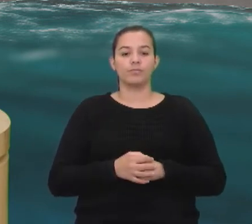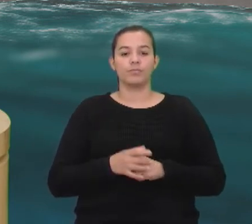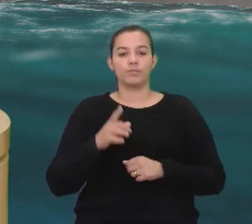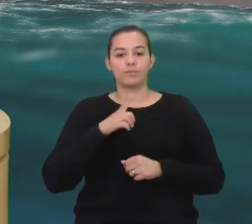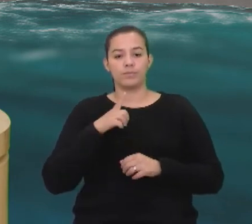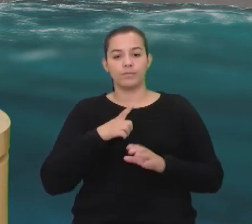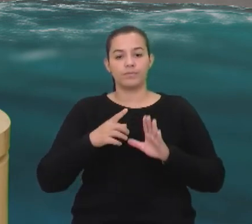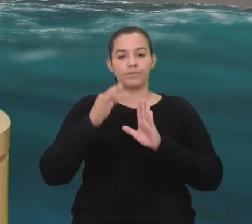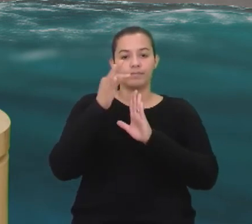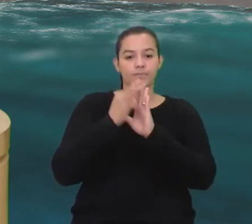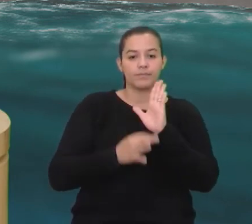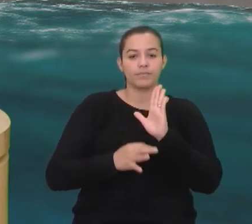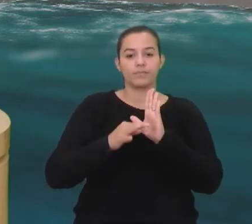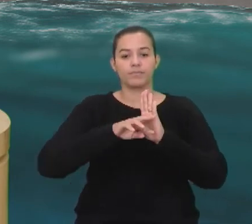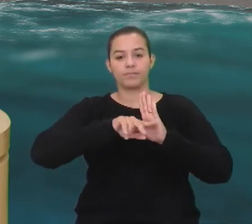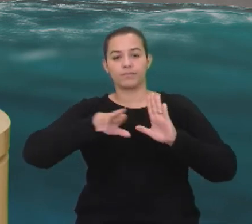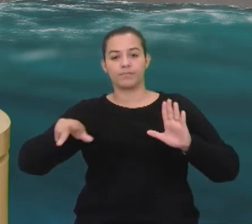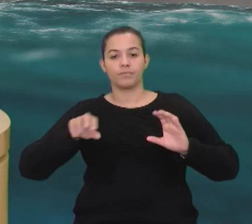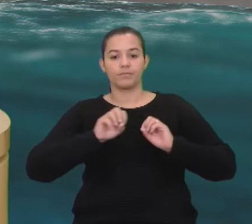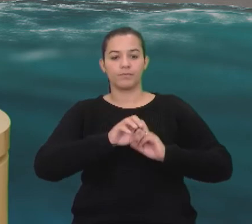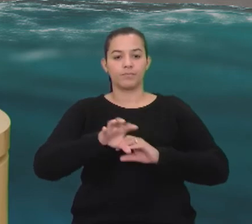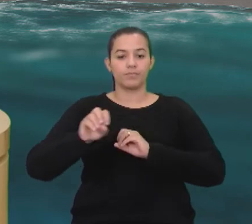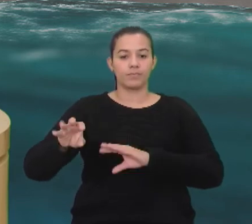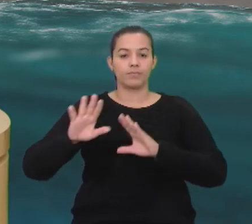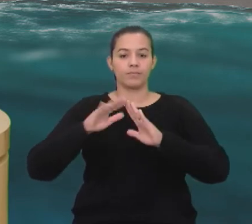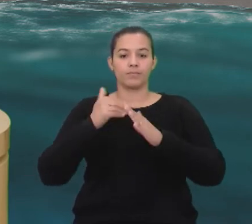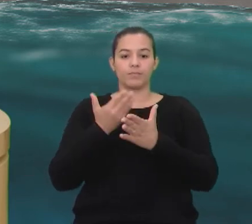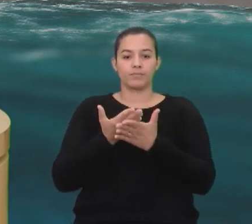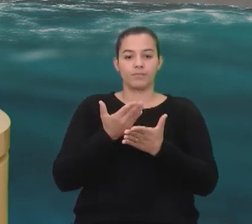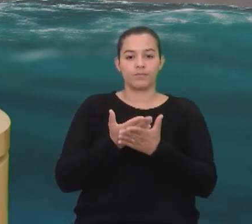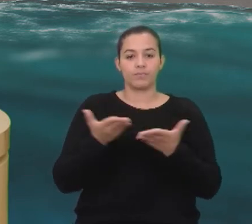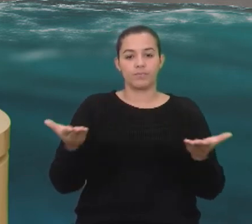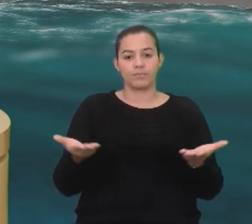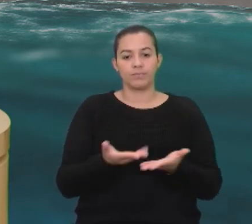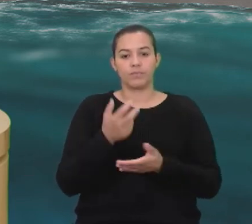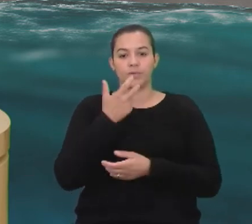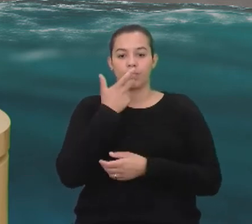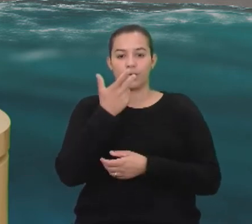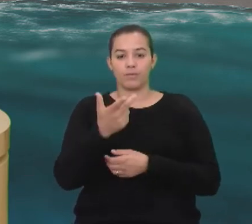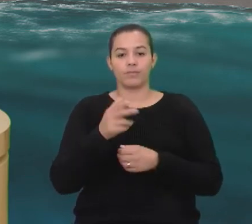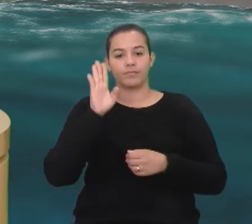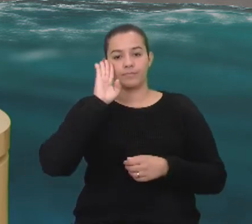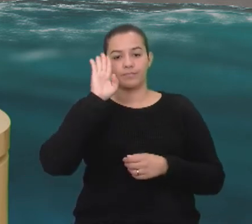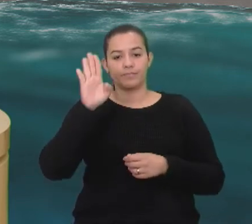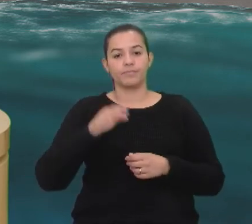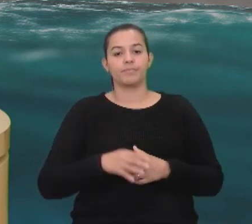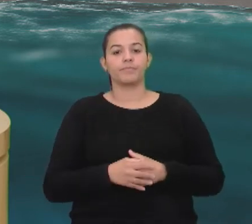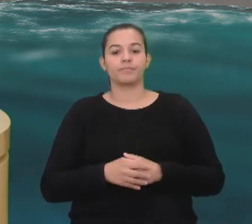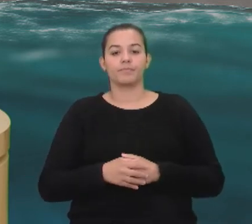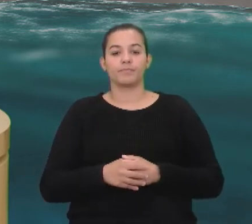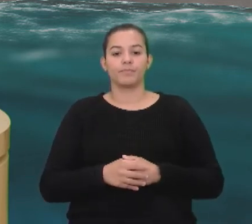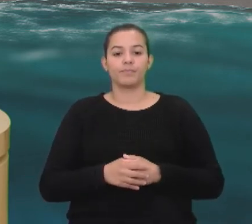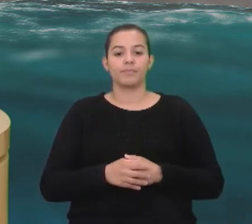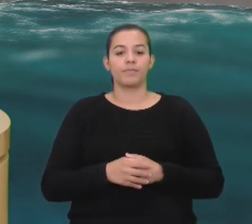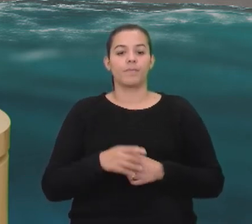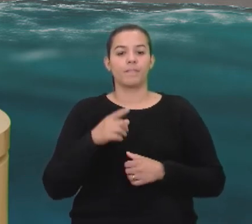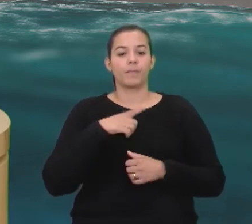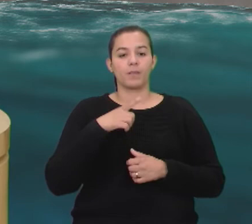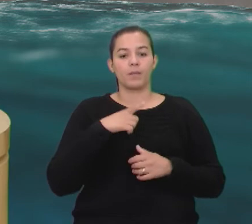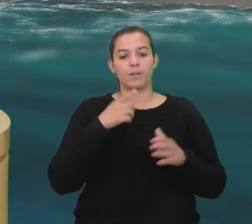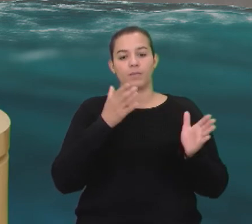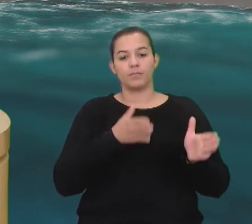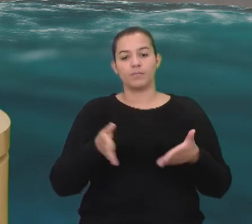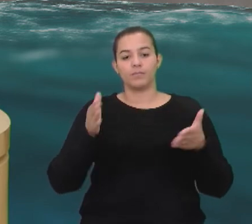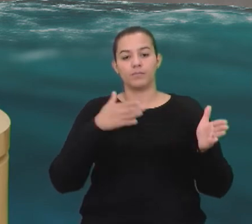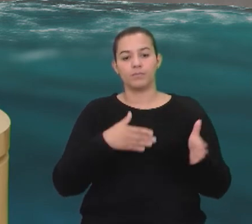textos, né, acadêmicos, tal, né, principalmente é disso que a gente está falando, que tem aí uma produção desse